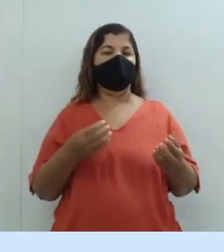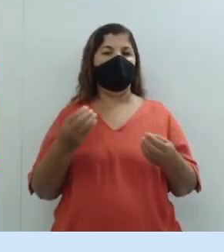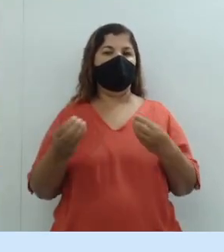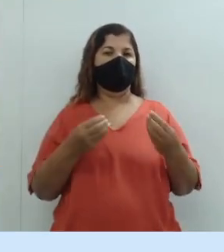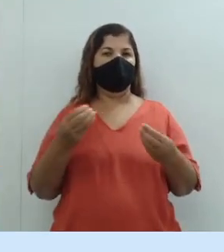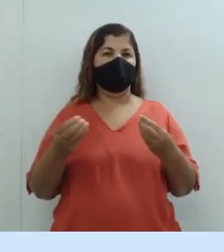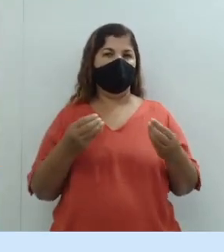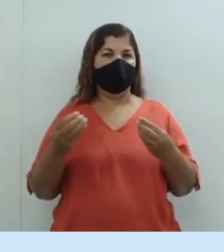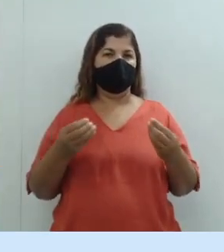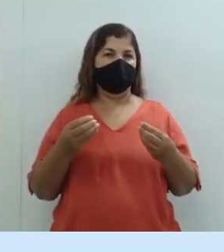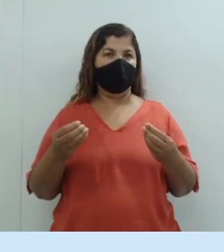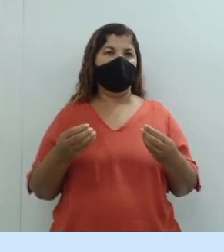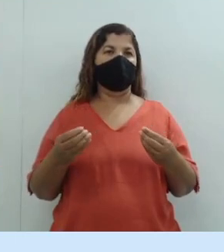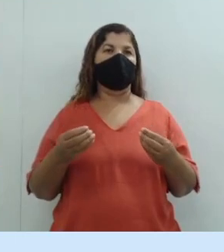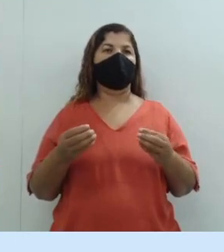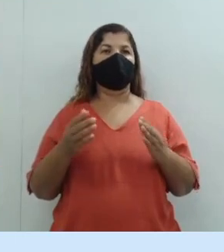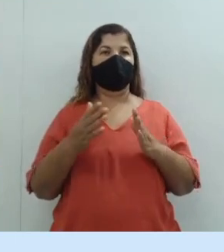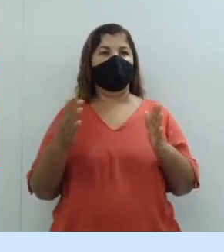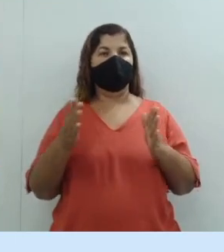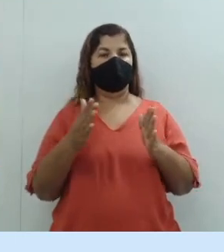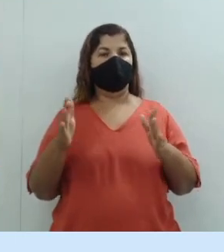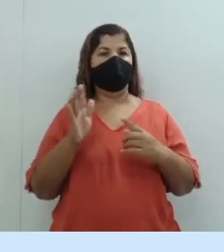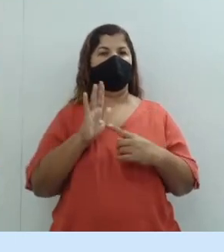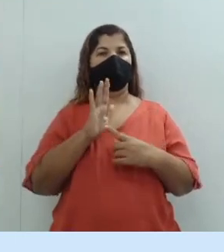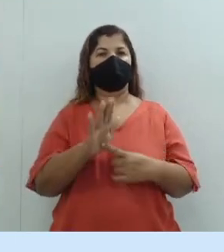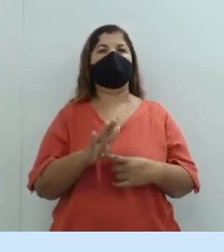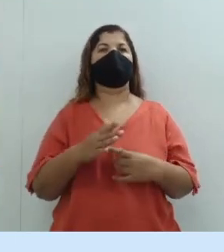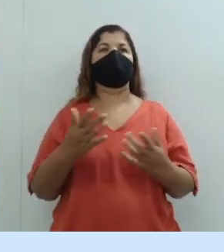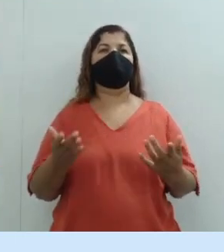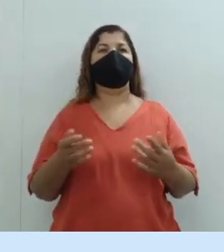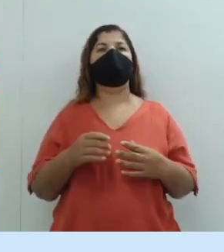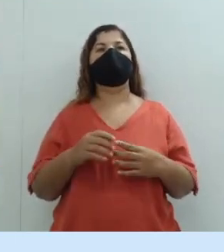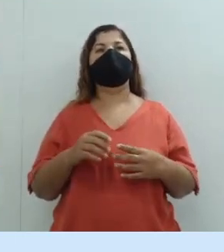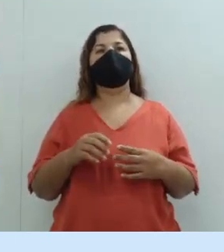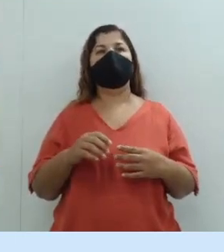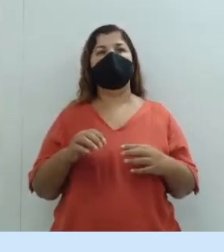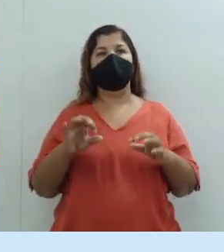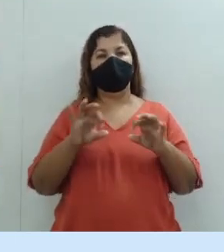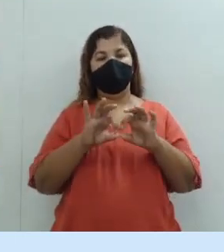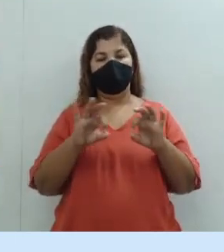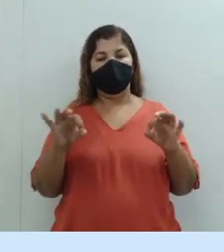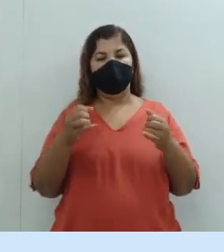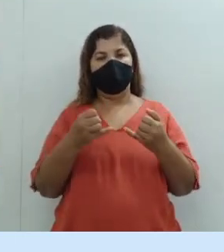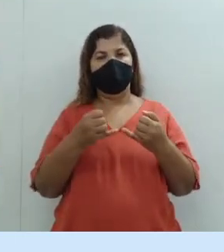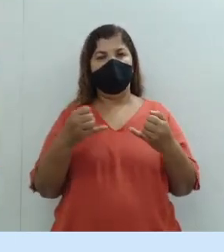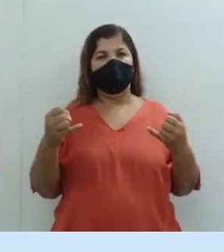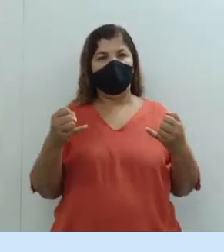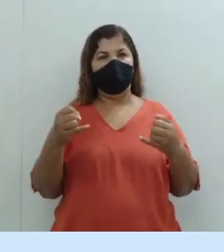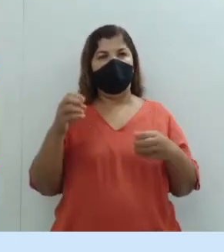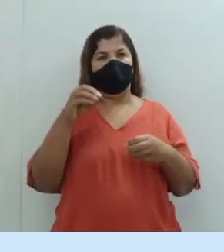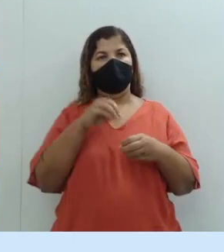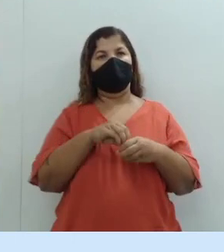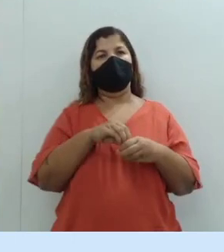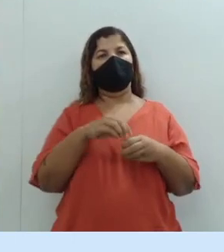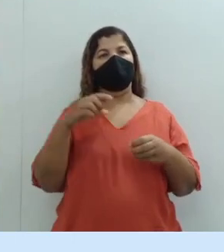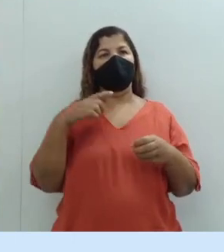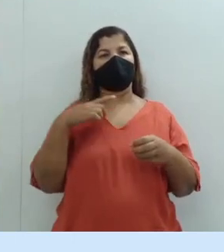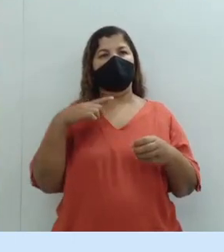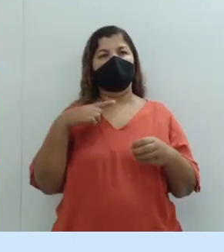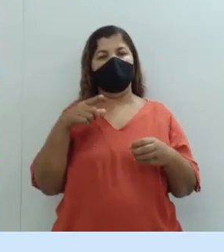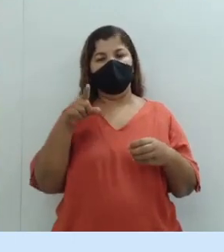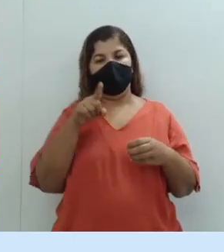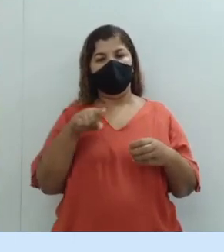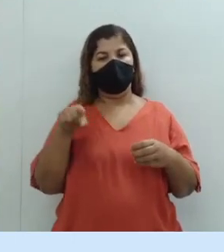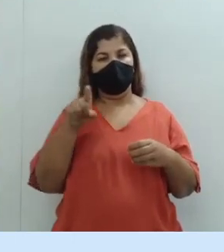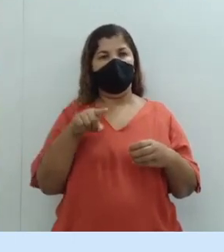área de seção transversal, né, que a gente está vendo aí. Considere essa figura que você está vendo aí, um fio condutor, e dentro dele vocês estão vendo ali um círculozinho,